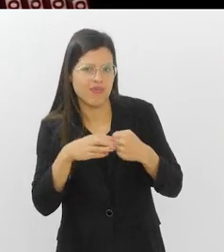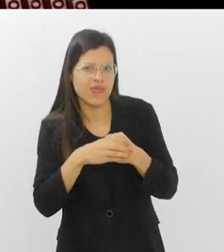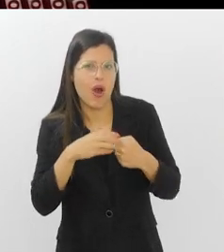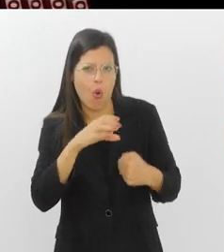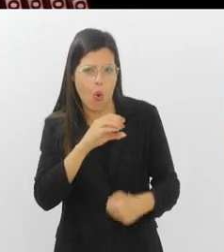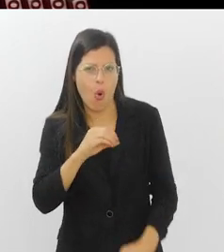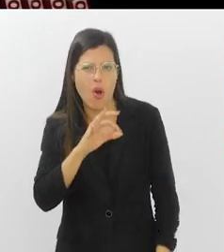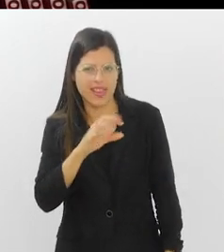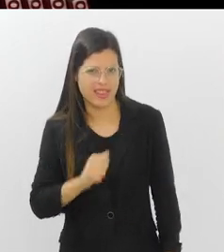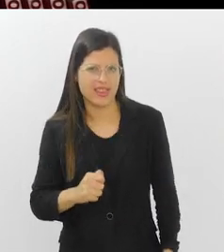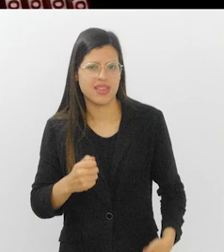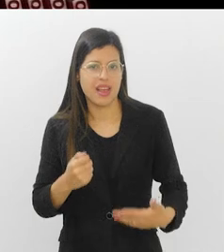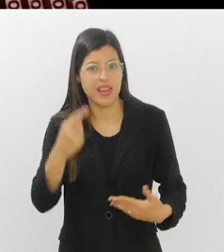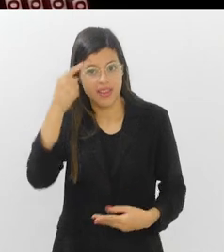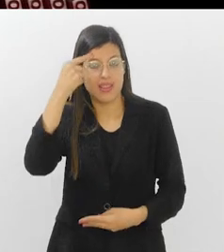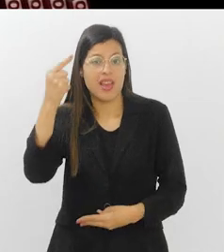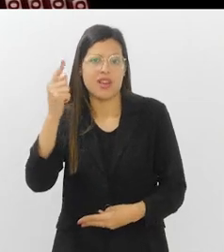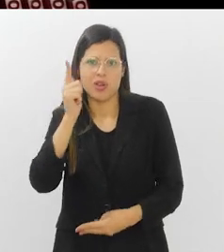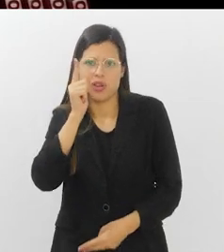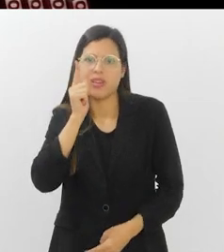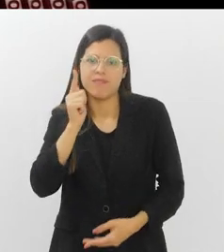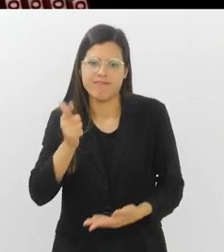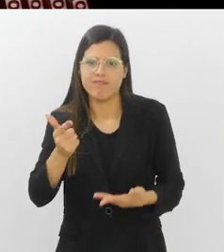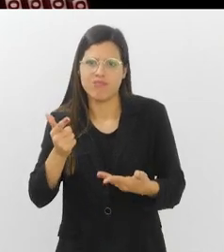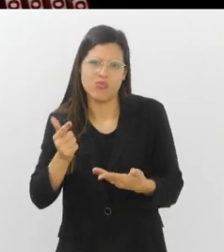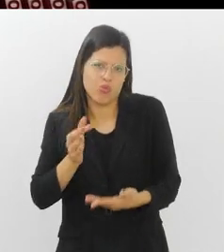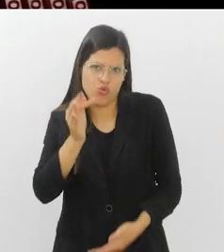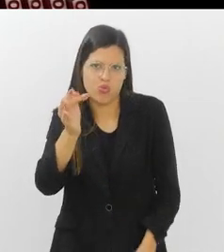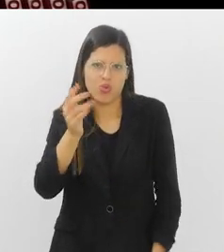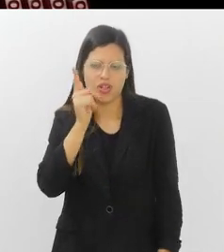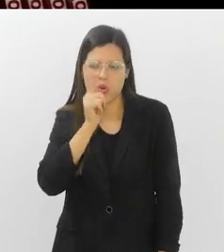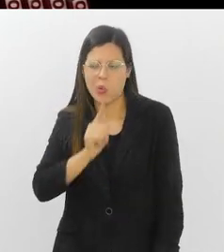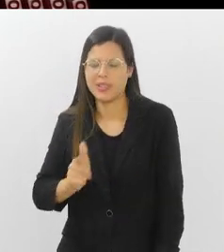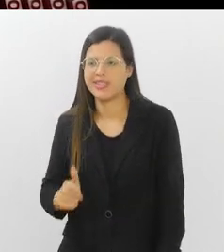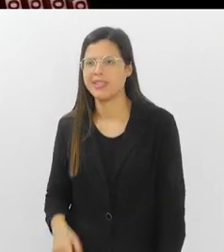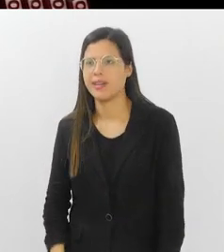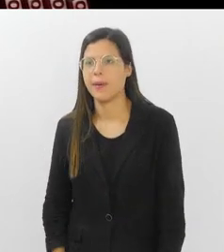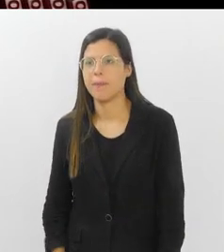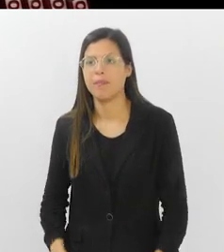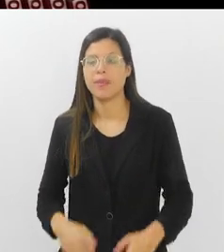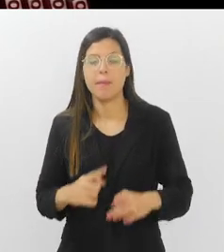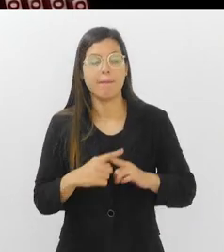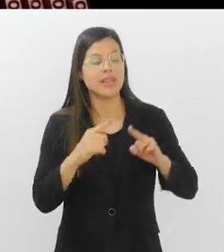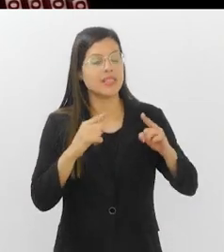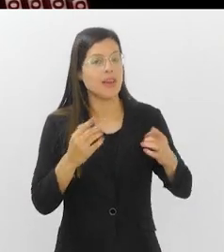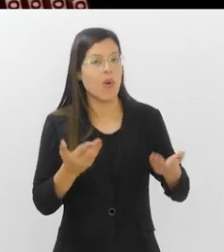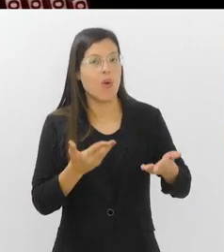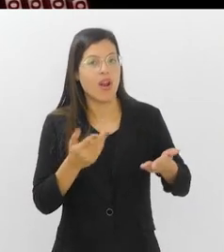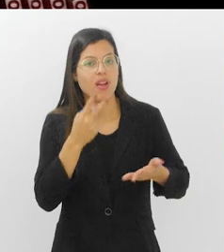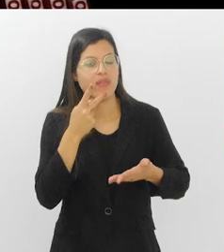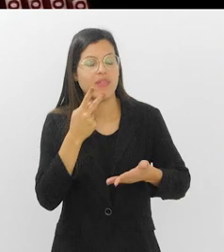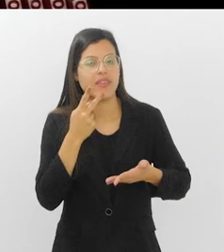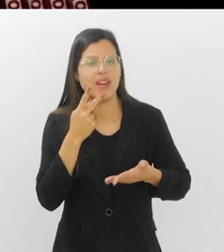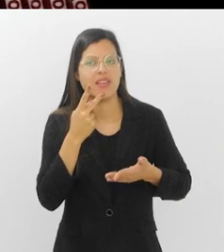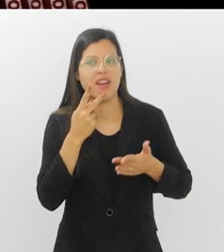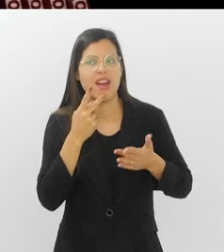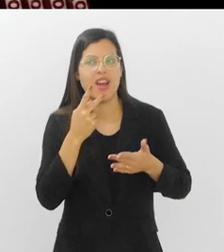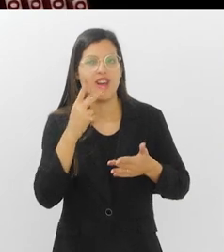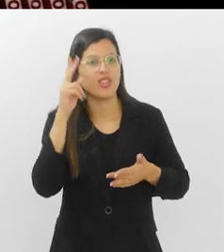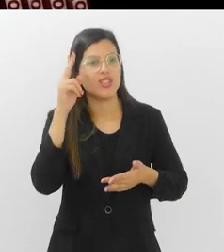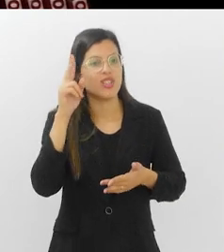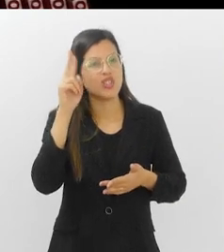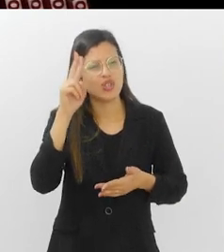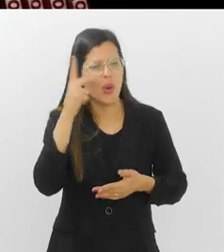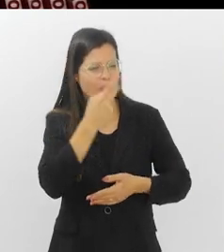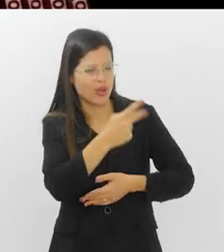chegue nesse ponto que seja transitório mas agora Sand vamos começar a falar sobre a sua